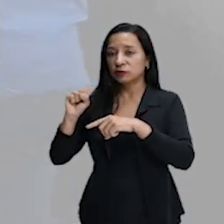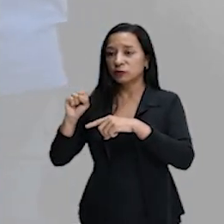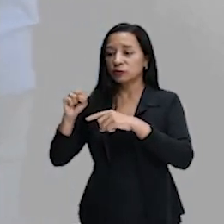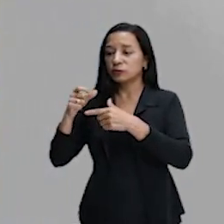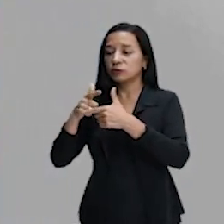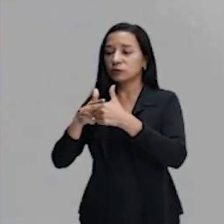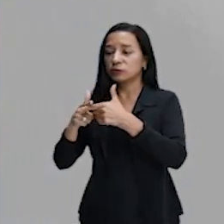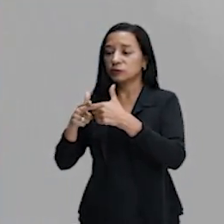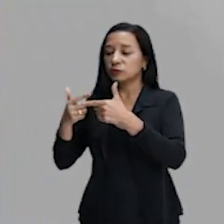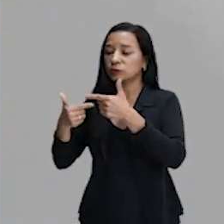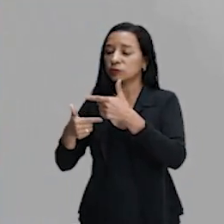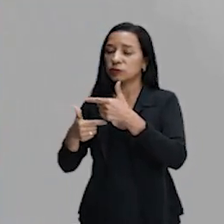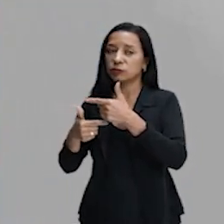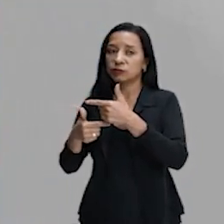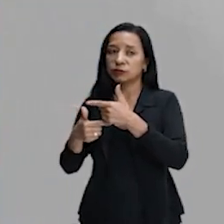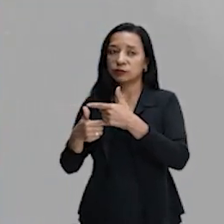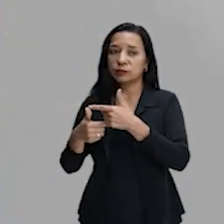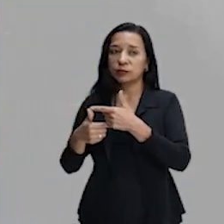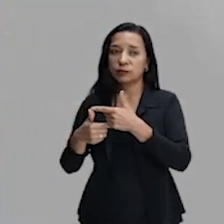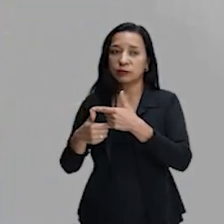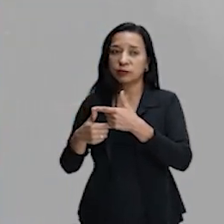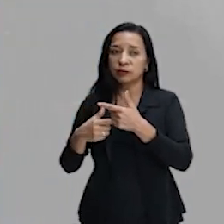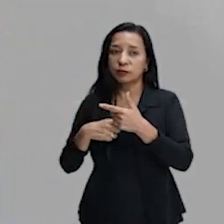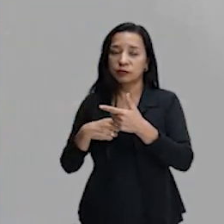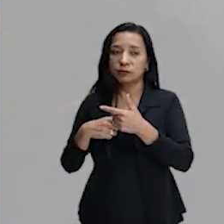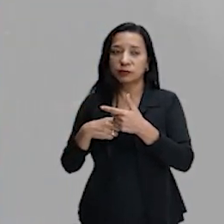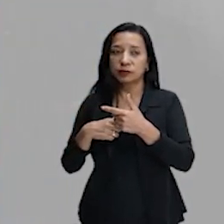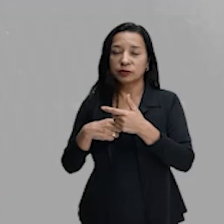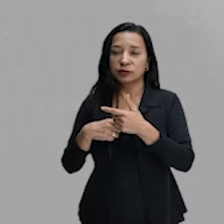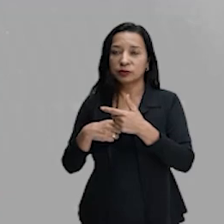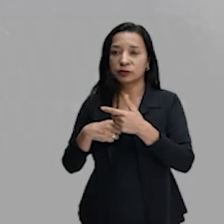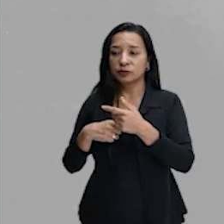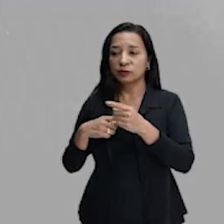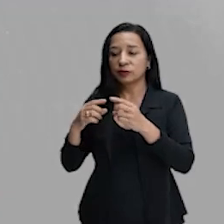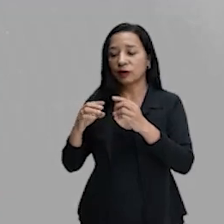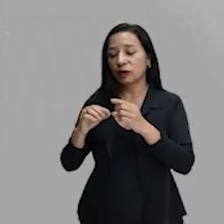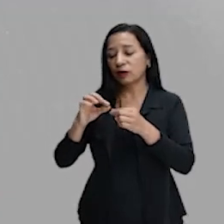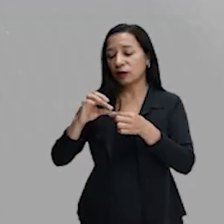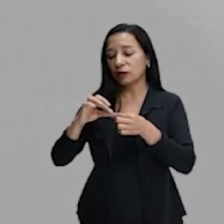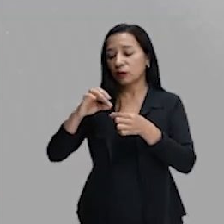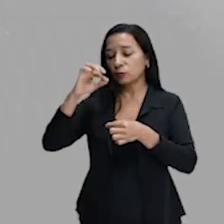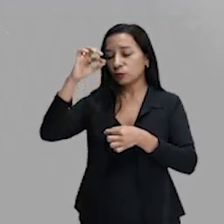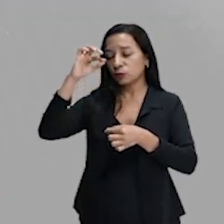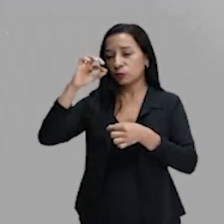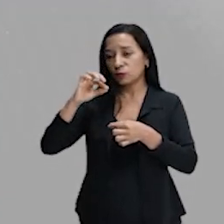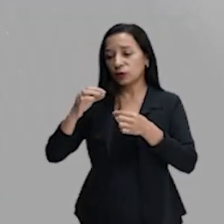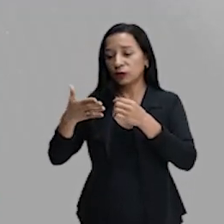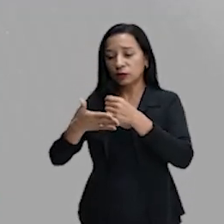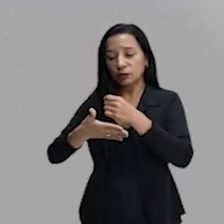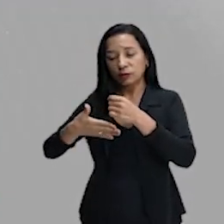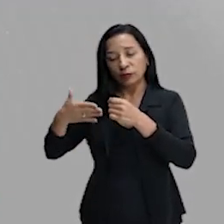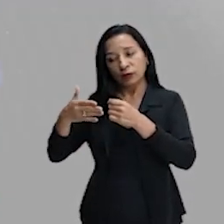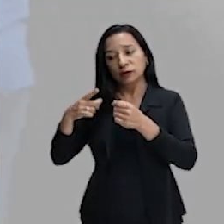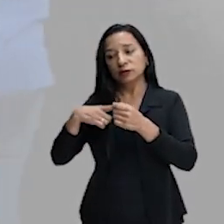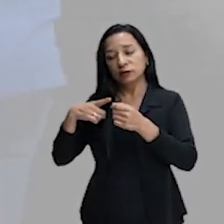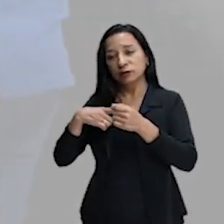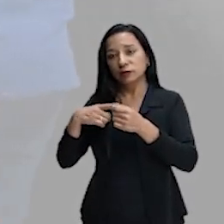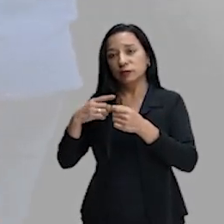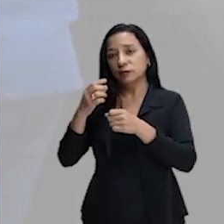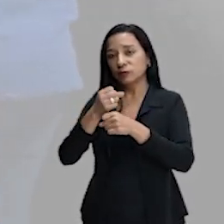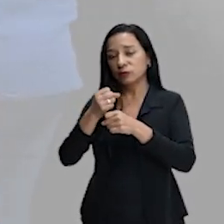2 né eu já tenho aqui ó a base e a altura tá então você vai ter que a área